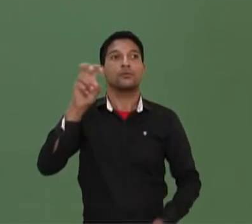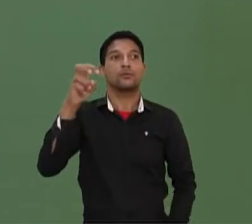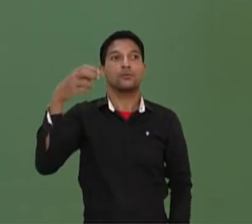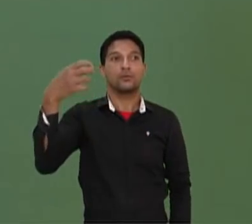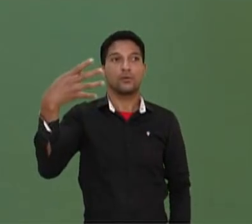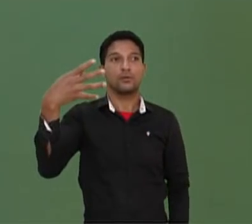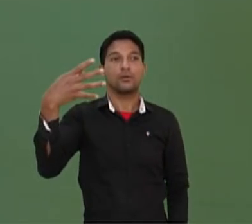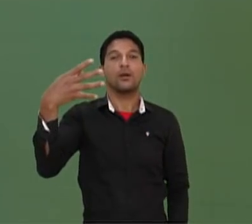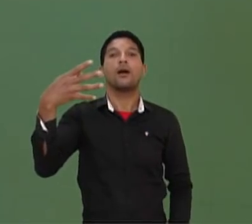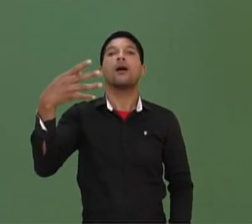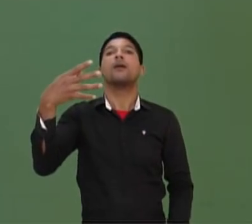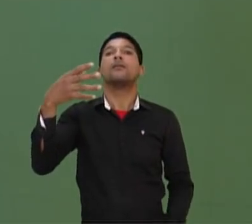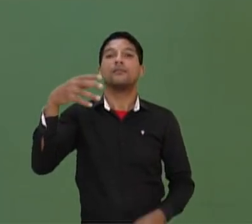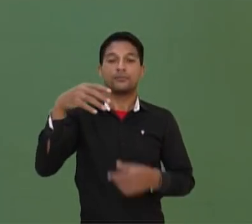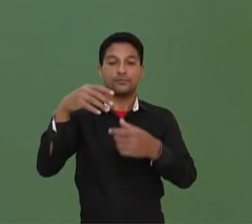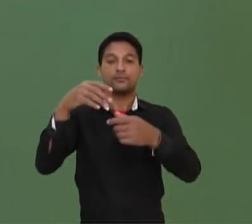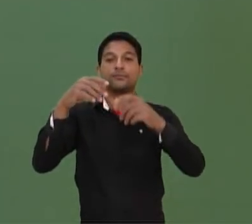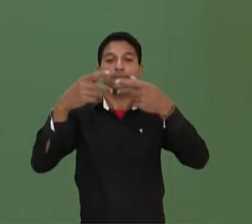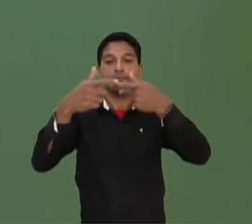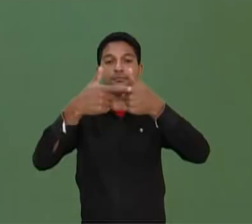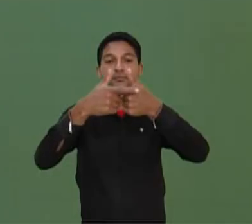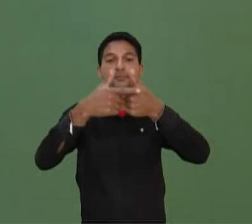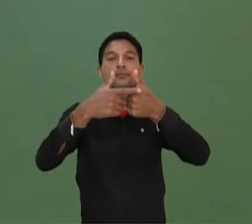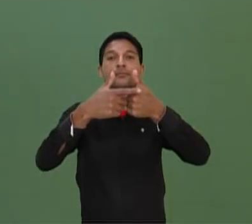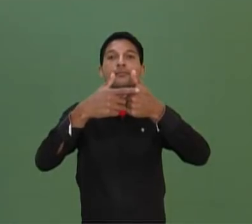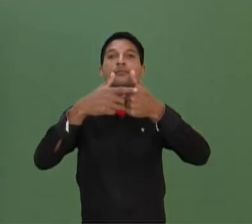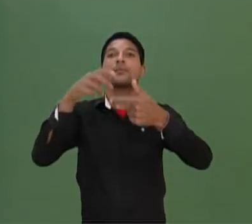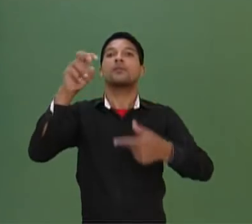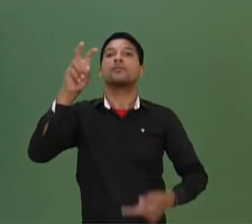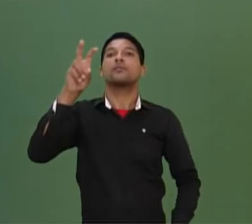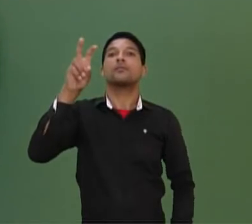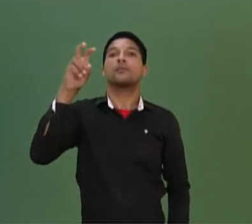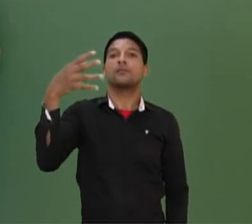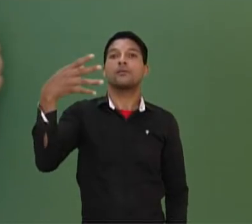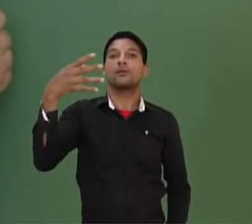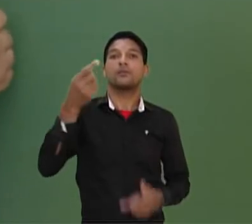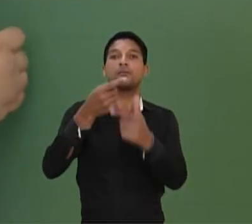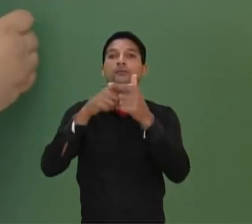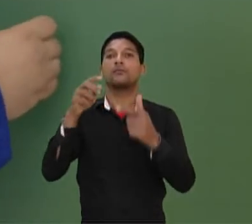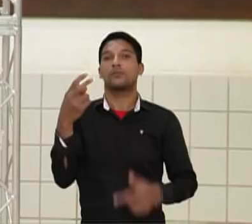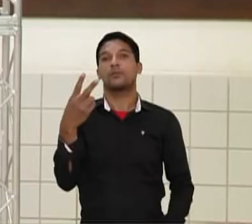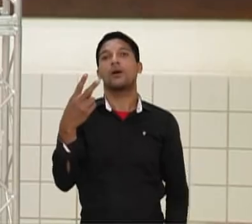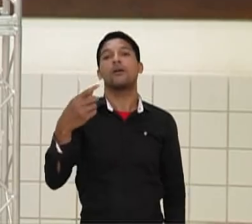E 54 dividido por 2 é 27.